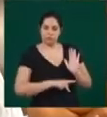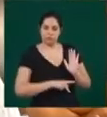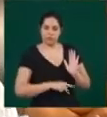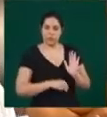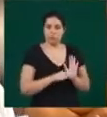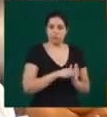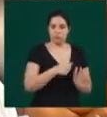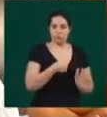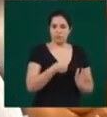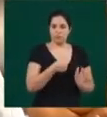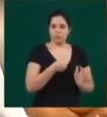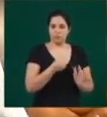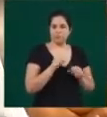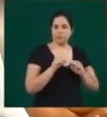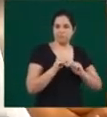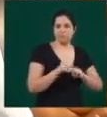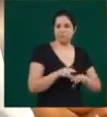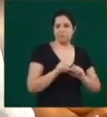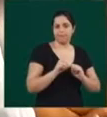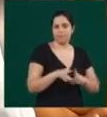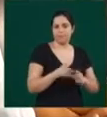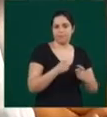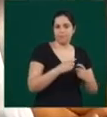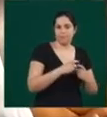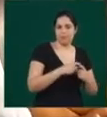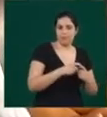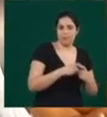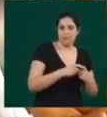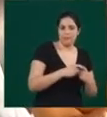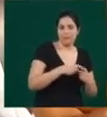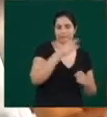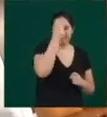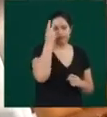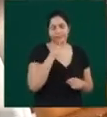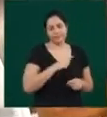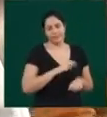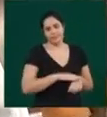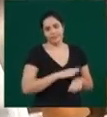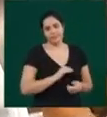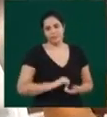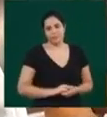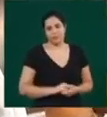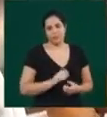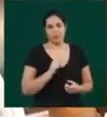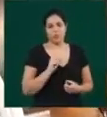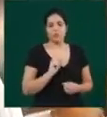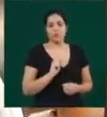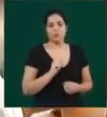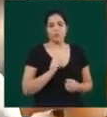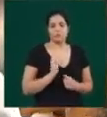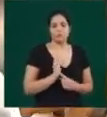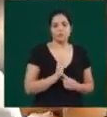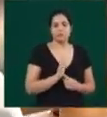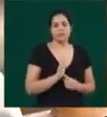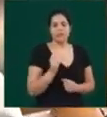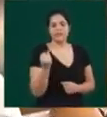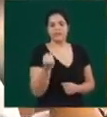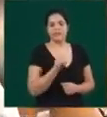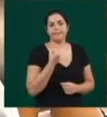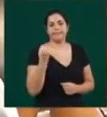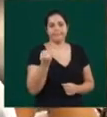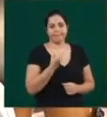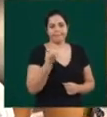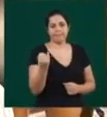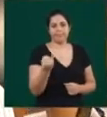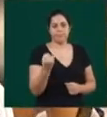é educação médico-paciente, que a gente quer demonstrar para o paciente a importância da